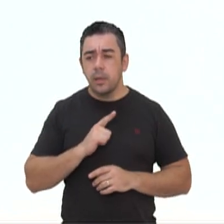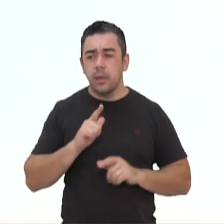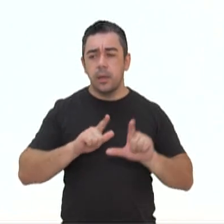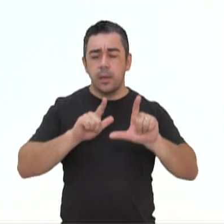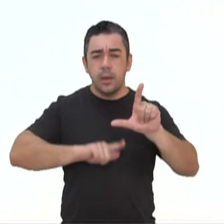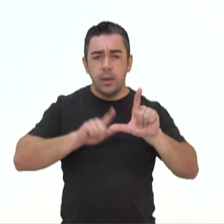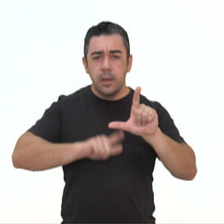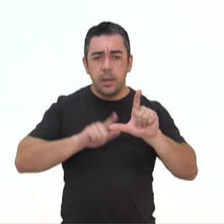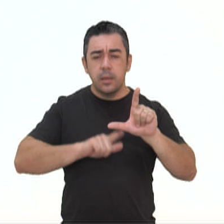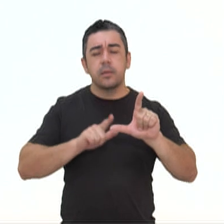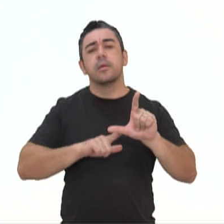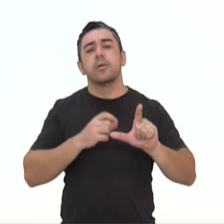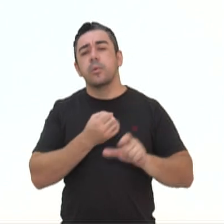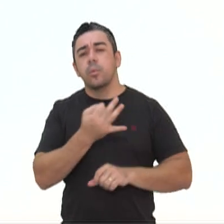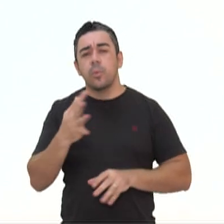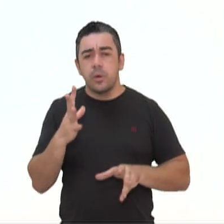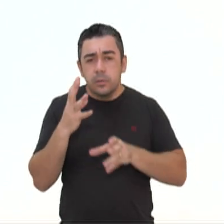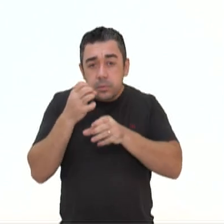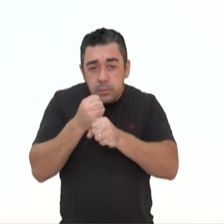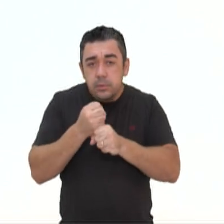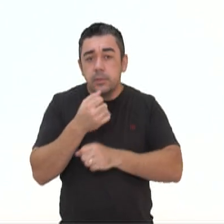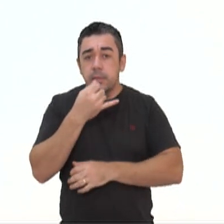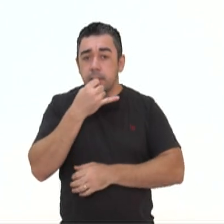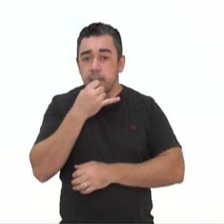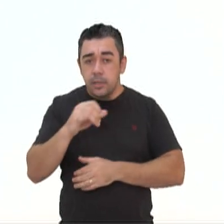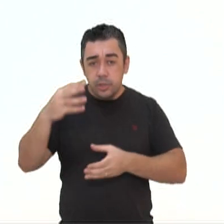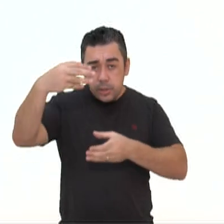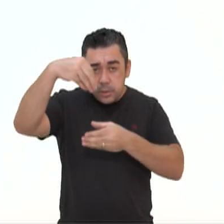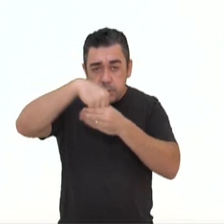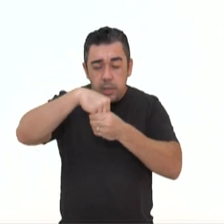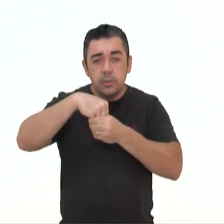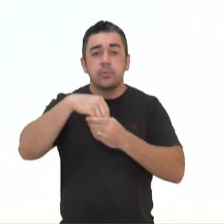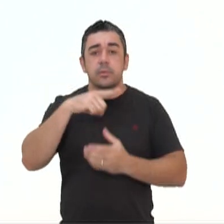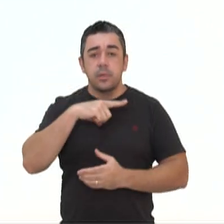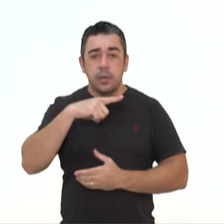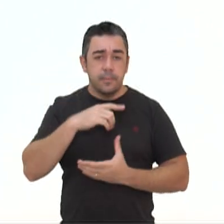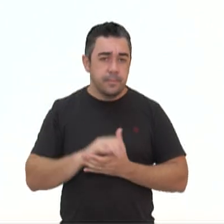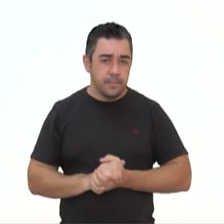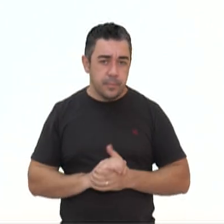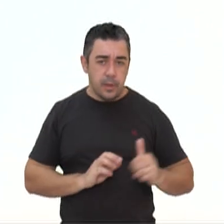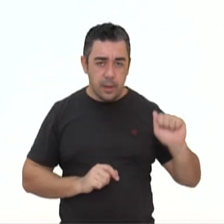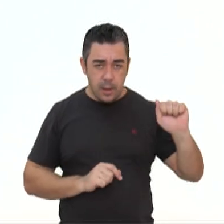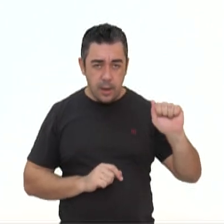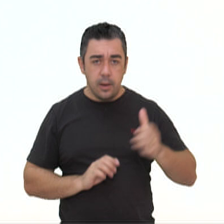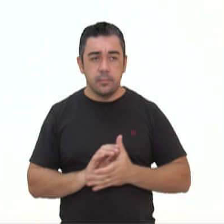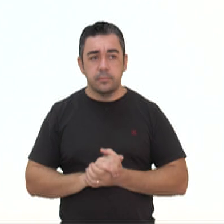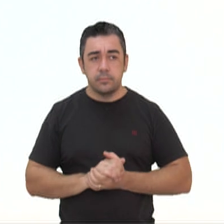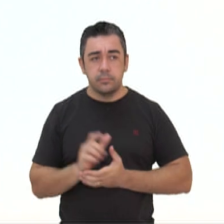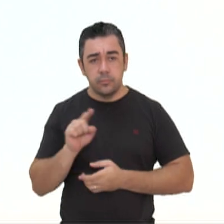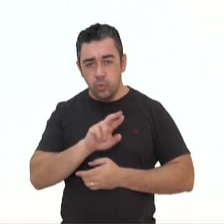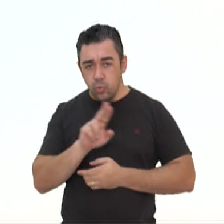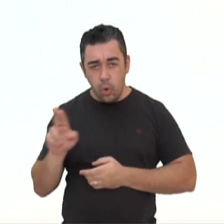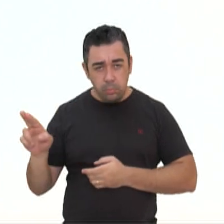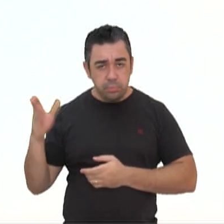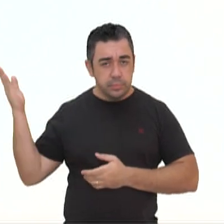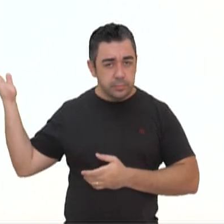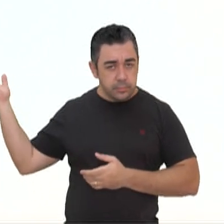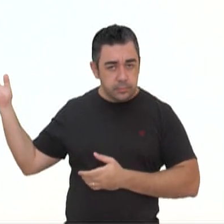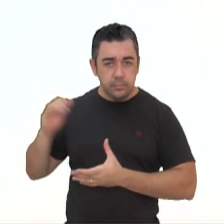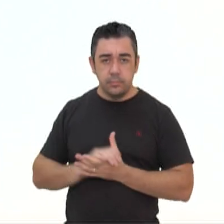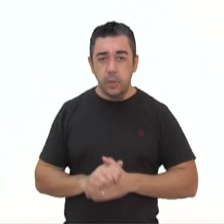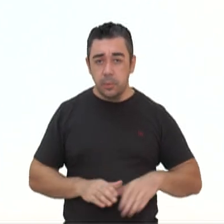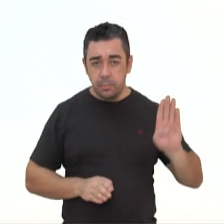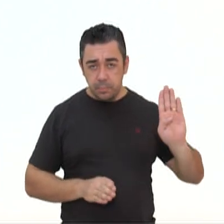energia acumulada em um sistema envolvendo cargas elétricas? Letra A, energia potencial elástica. Letra B,